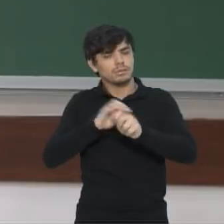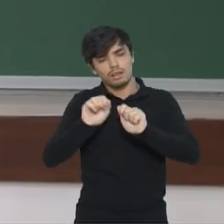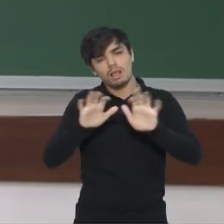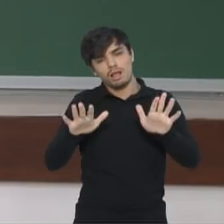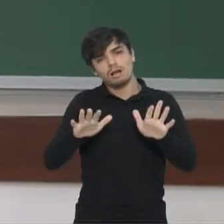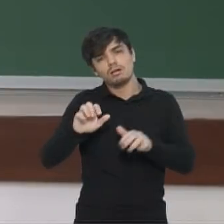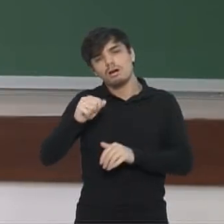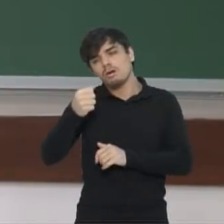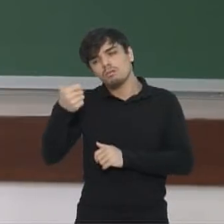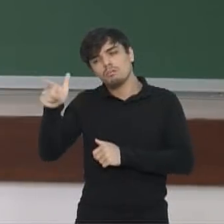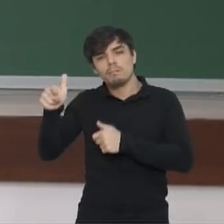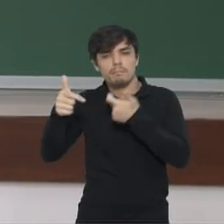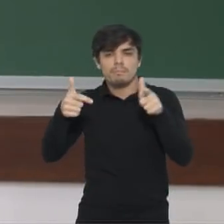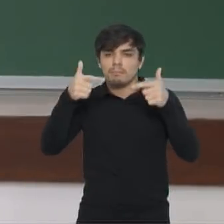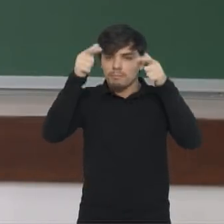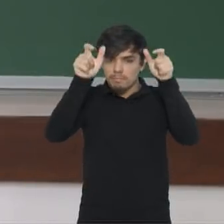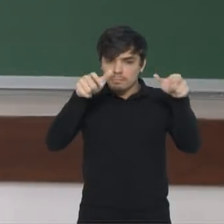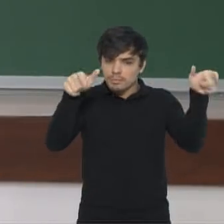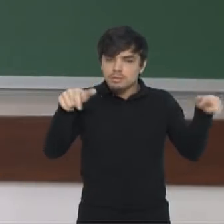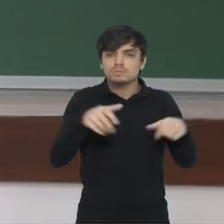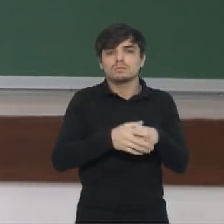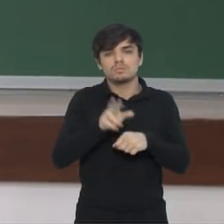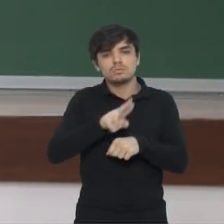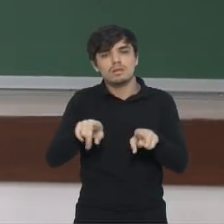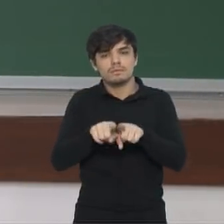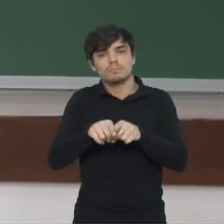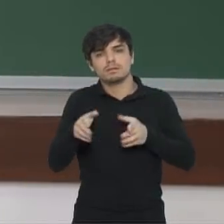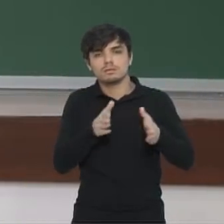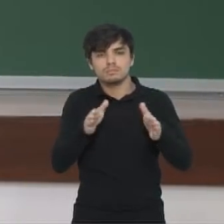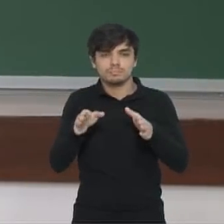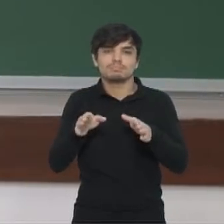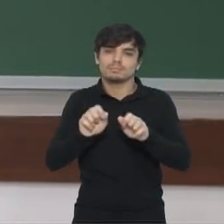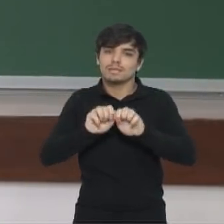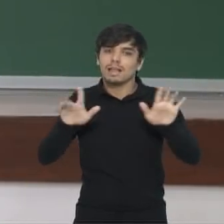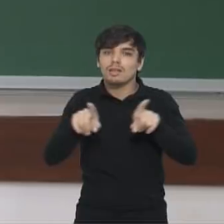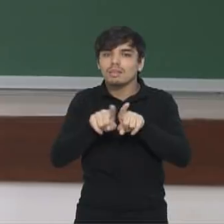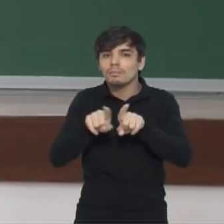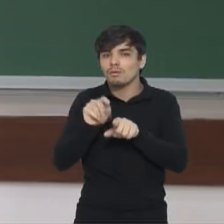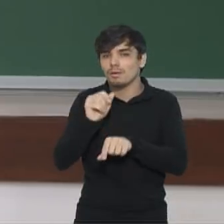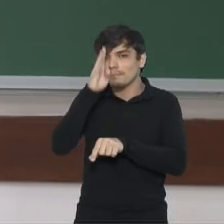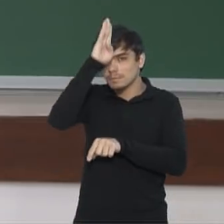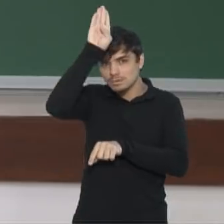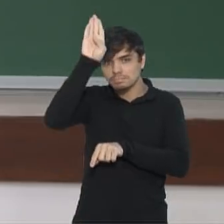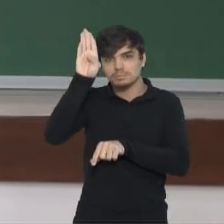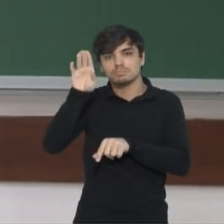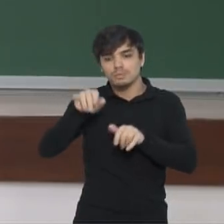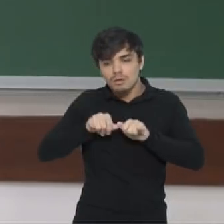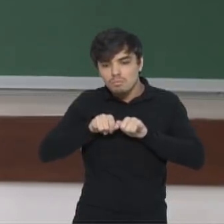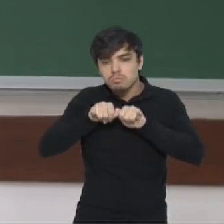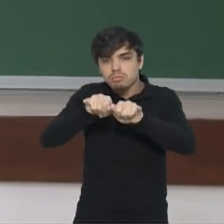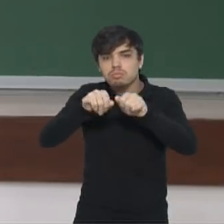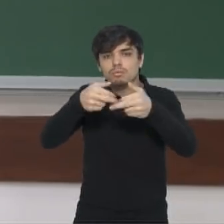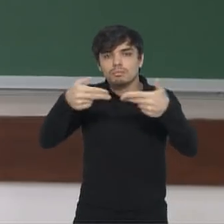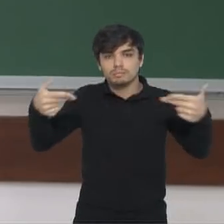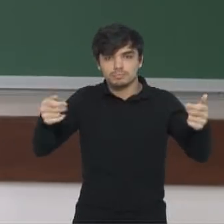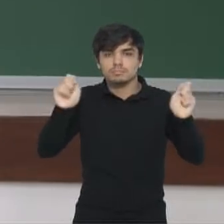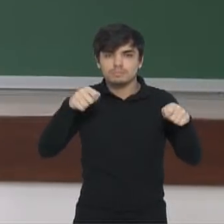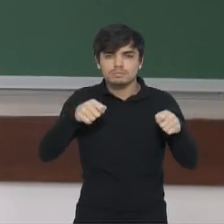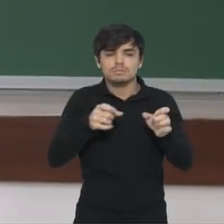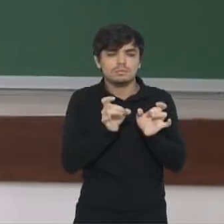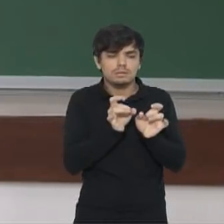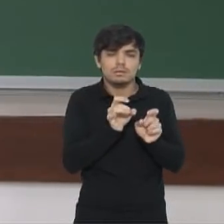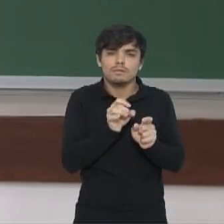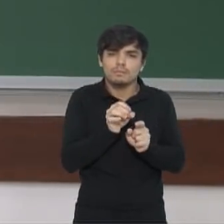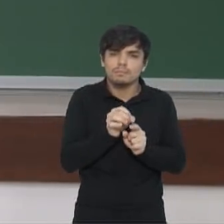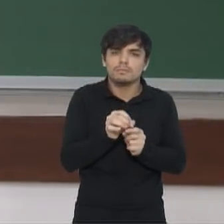outras pessoas utilizariam-se das estradas, principalmente os comerciantes, que poderiam, através dela, levar suas mercadorias,